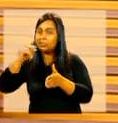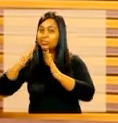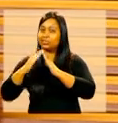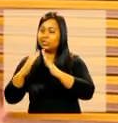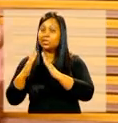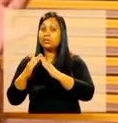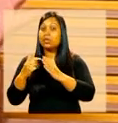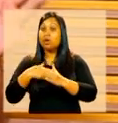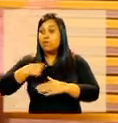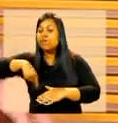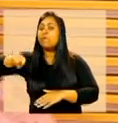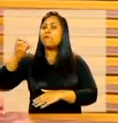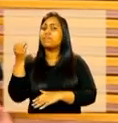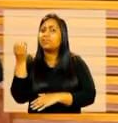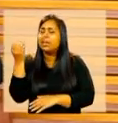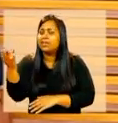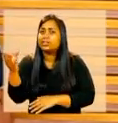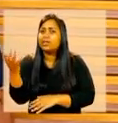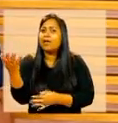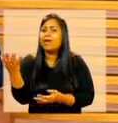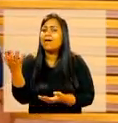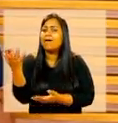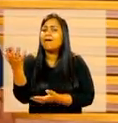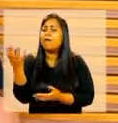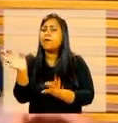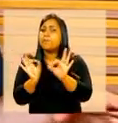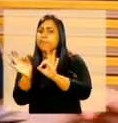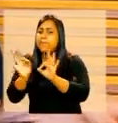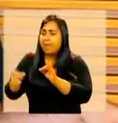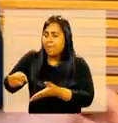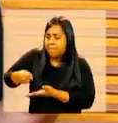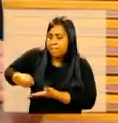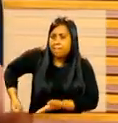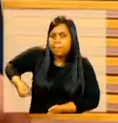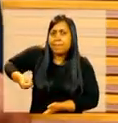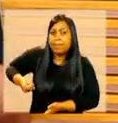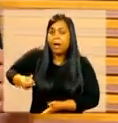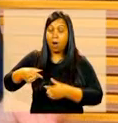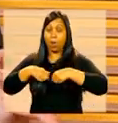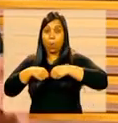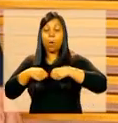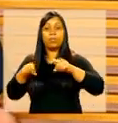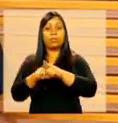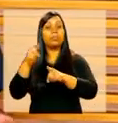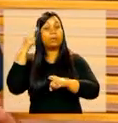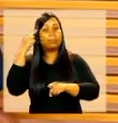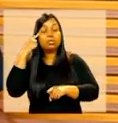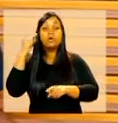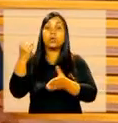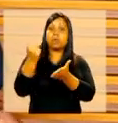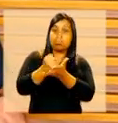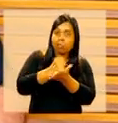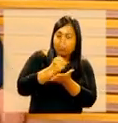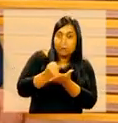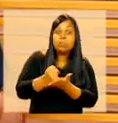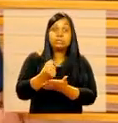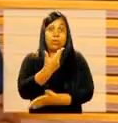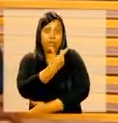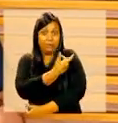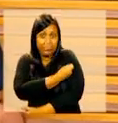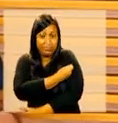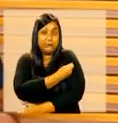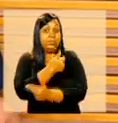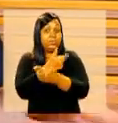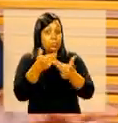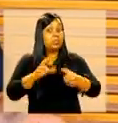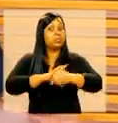lá de casa? Eu vou viajar, não basta só eu preparar as malas com roupas, né? Eu tenho que pensar também em documentação,